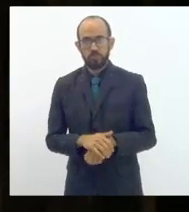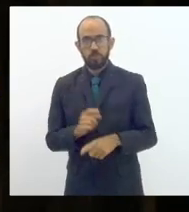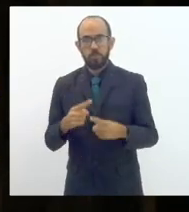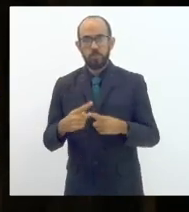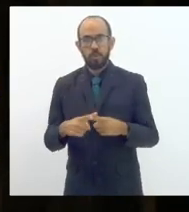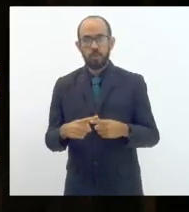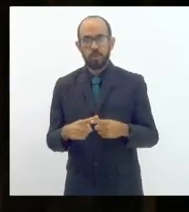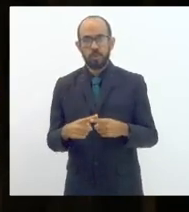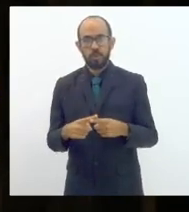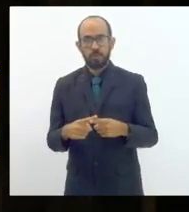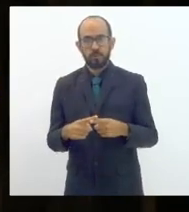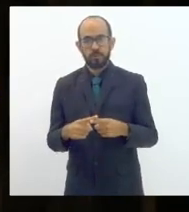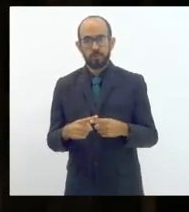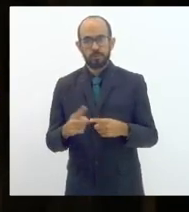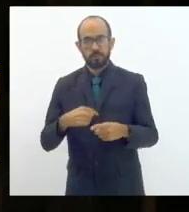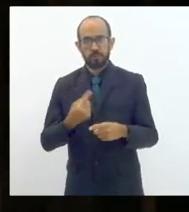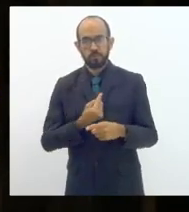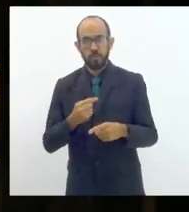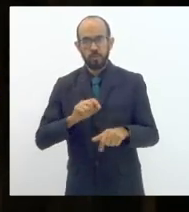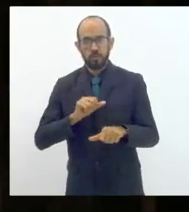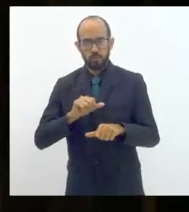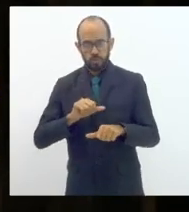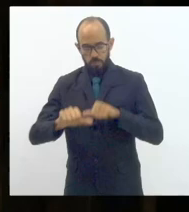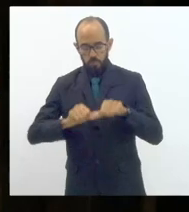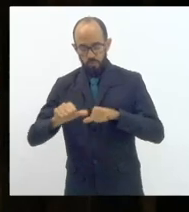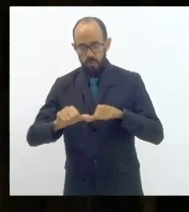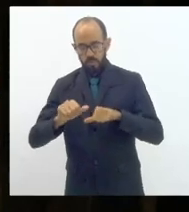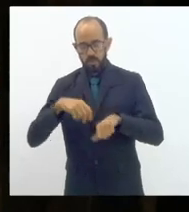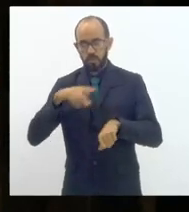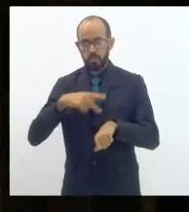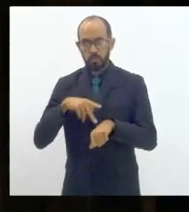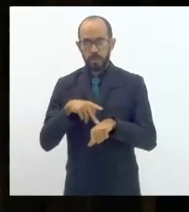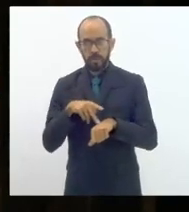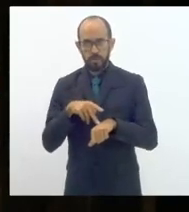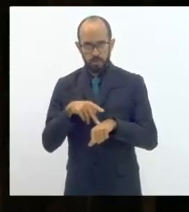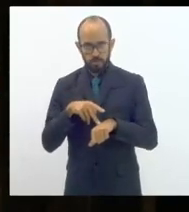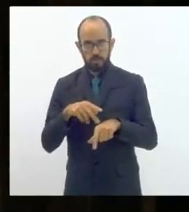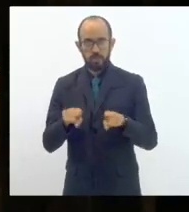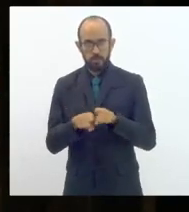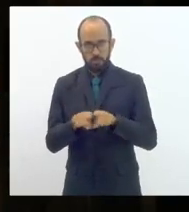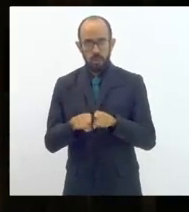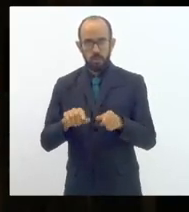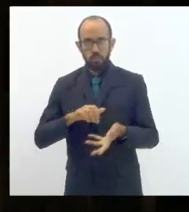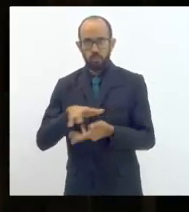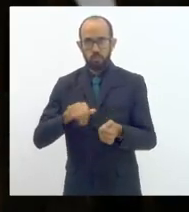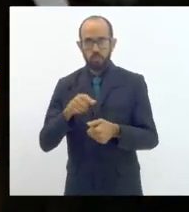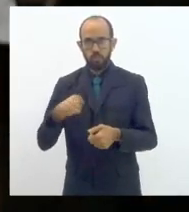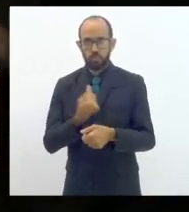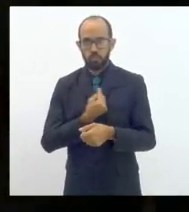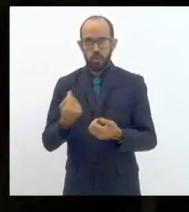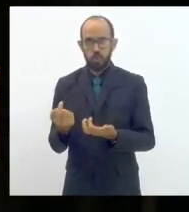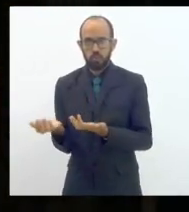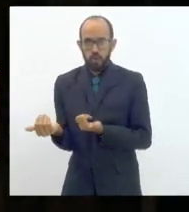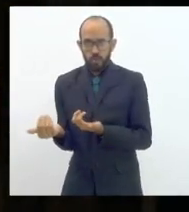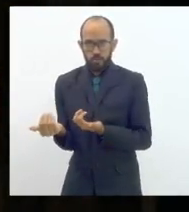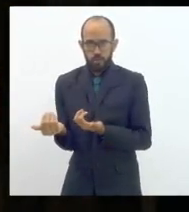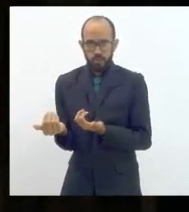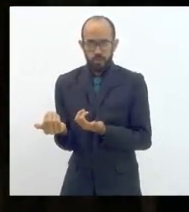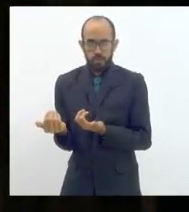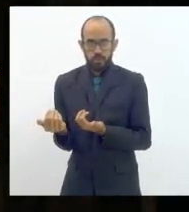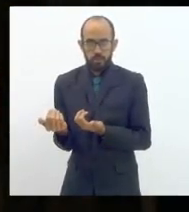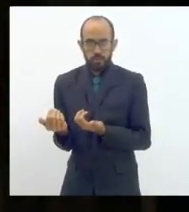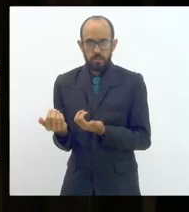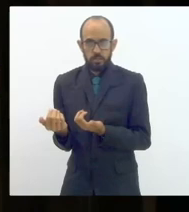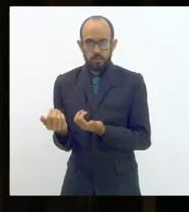porque nós somos a mudança do Brasil, nós somos a mudança do mundo. Nós, jovens, com essas idades, somos nós